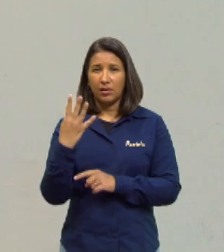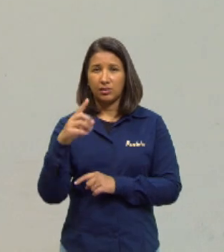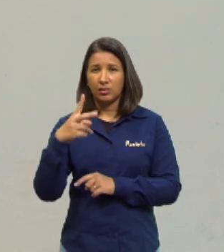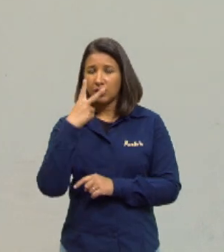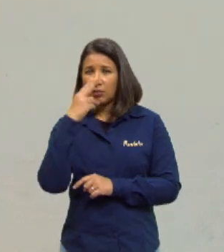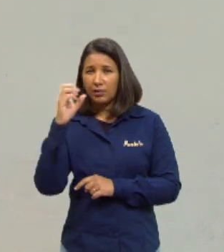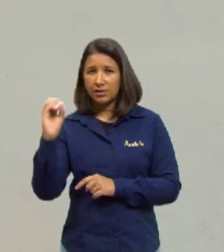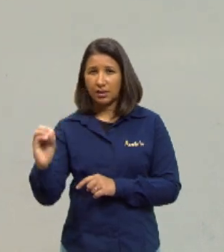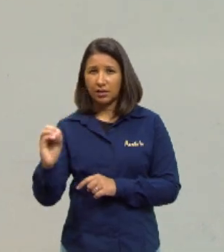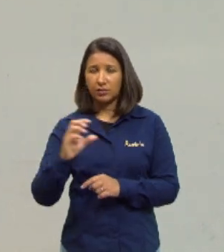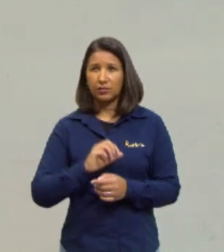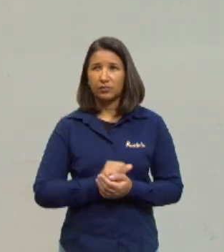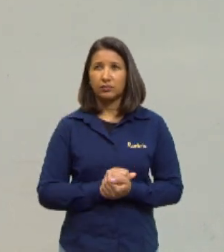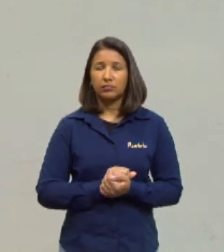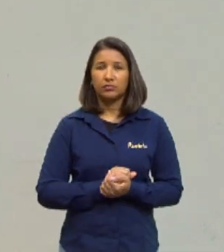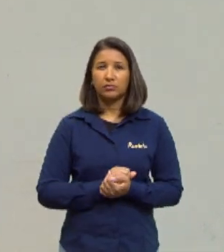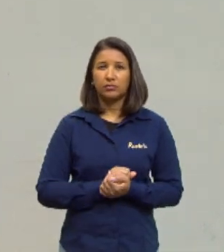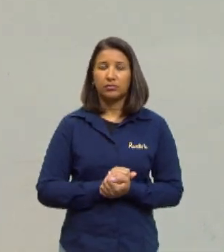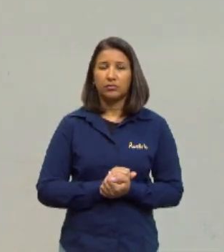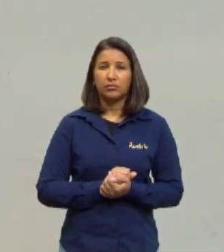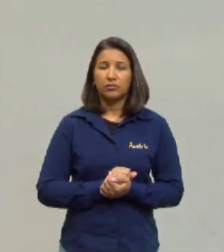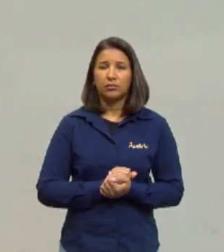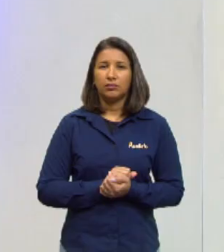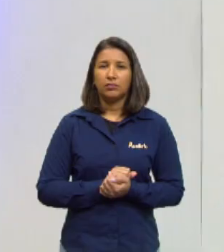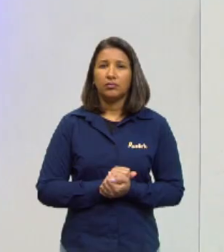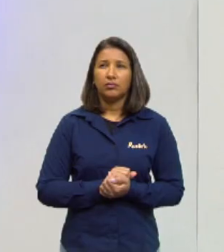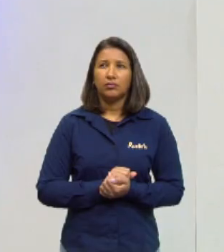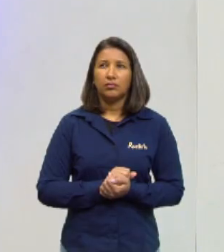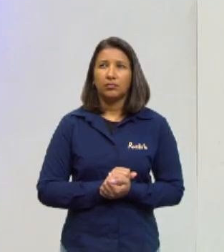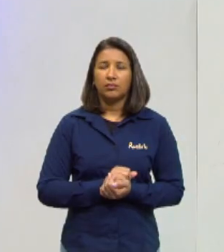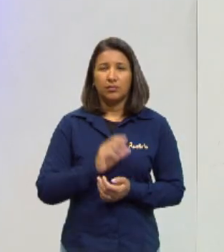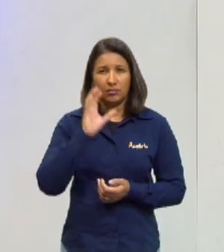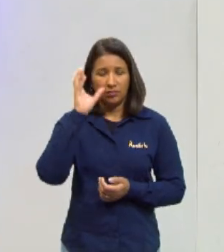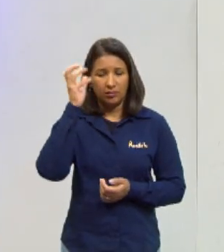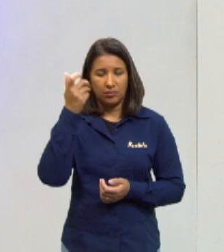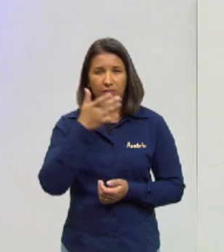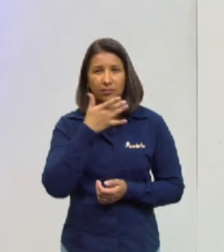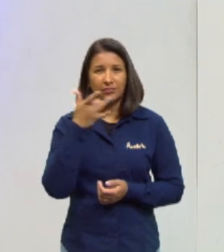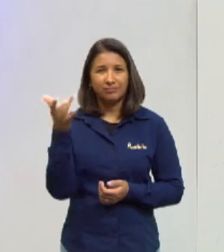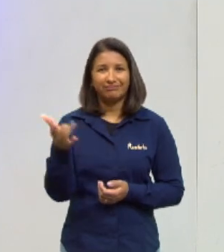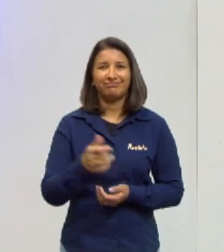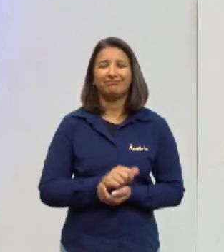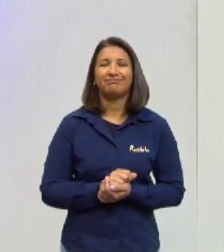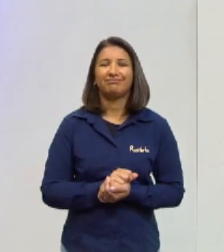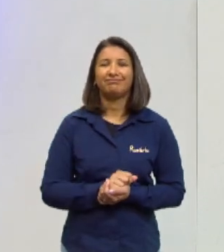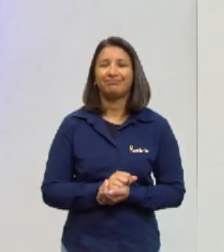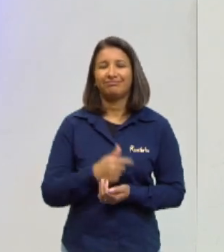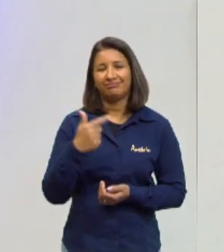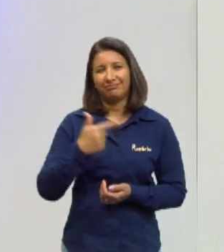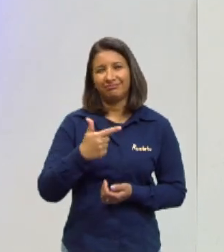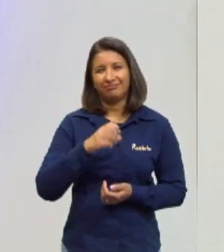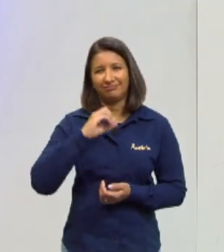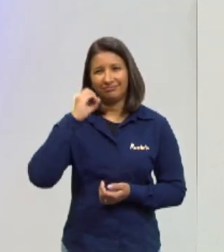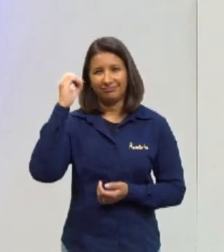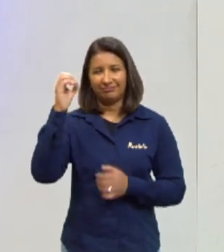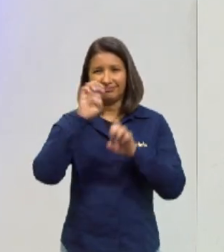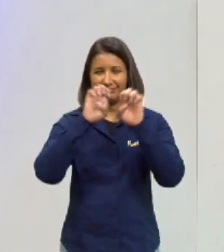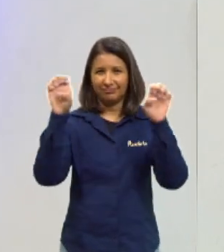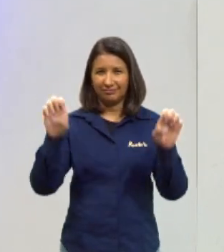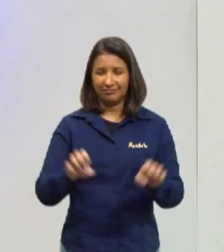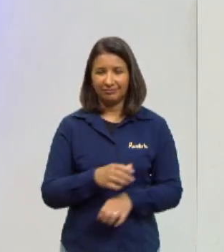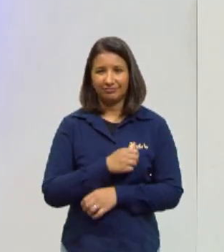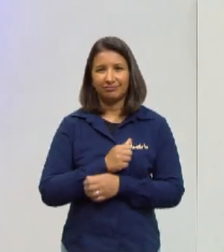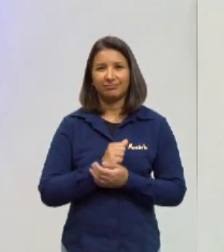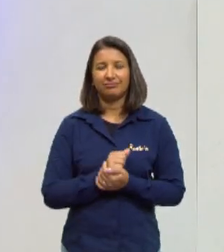E aí, nós vamos, né, para a delícia que é resolver essa equação de segundo grau, que é aplicar